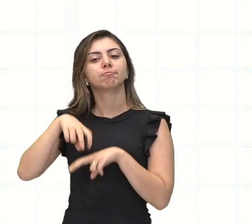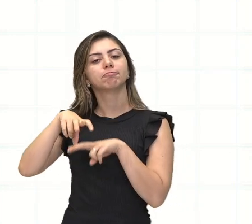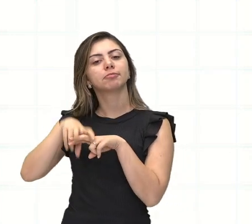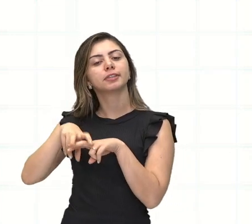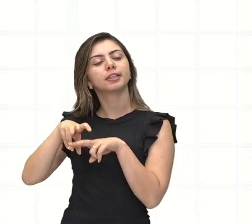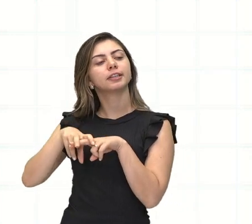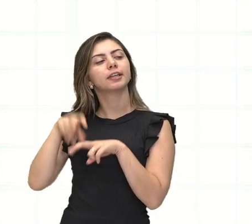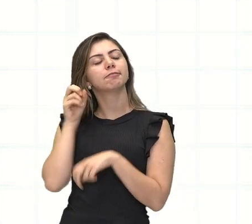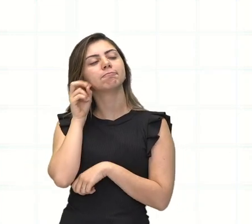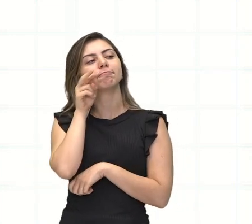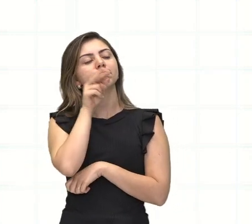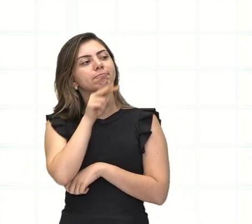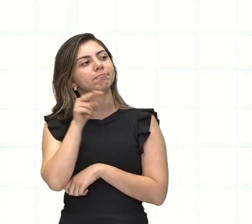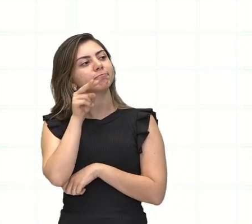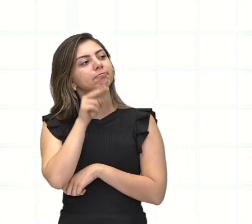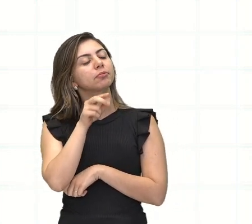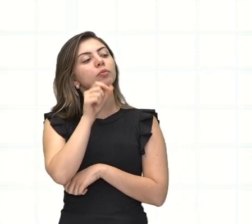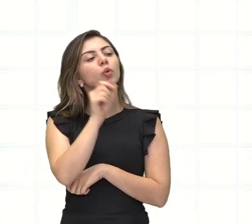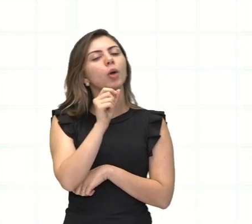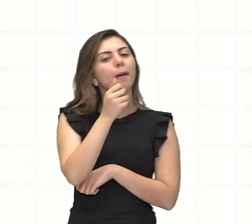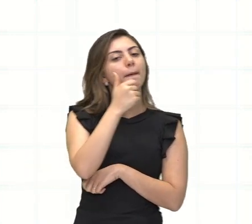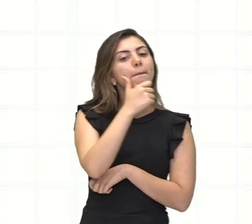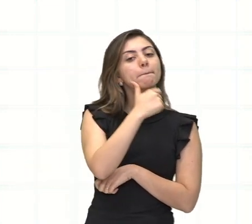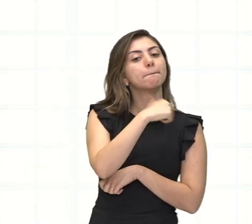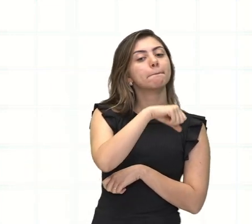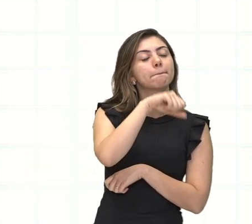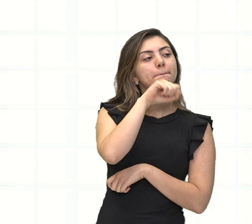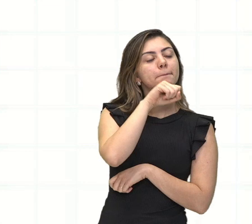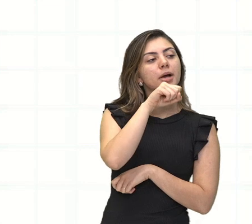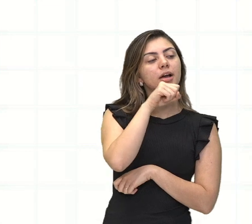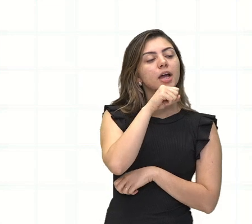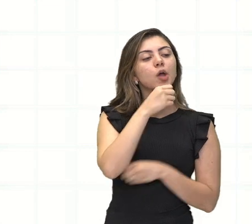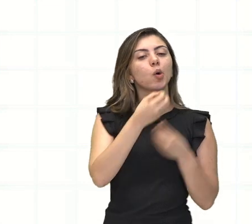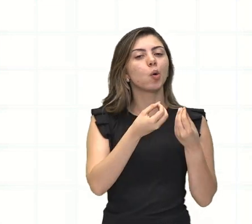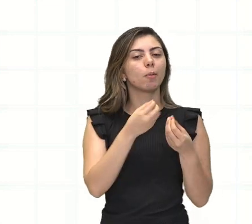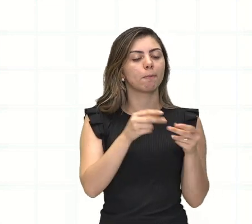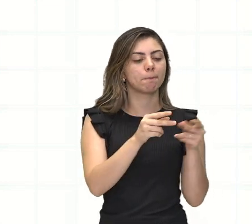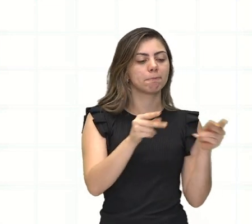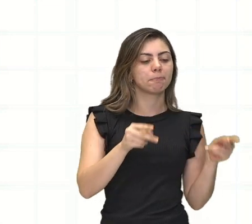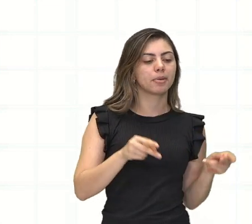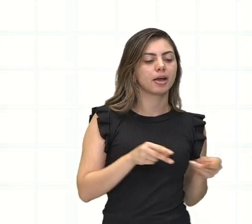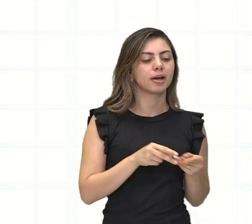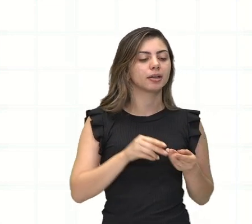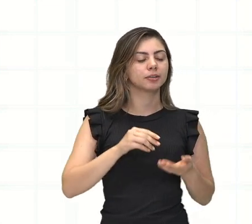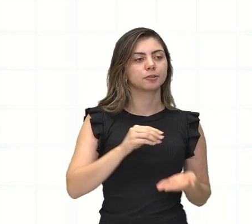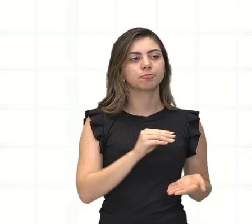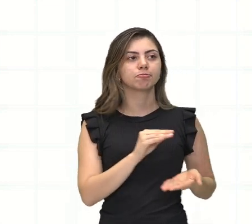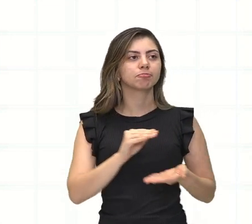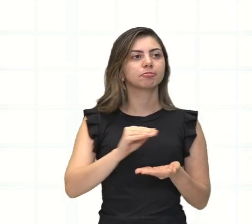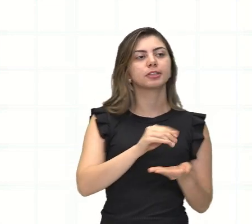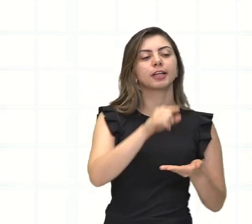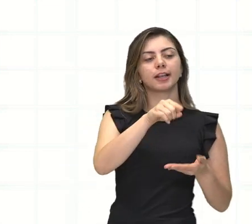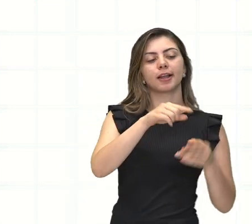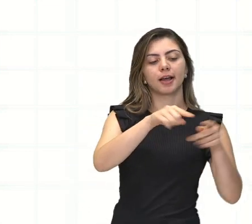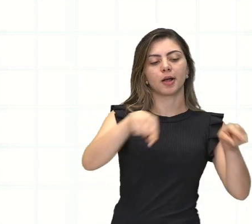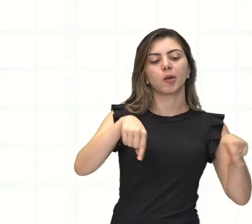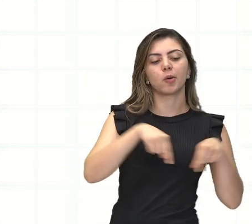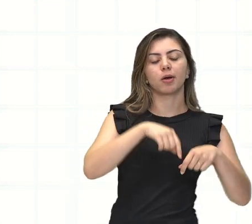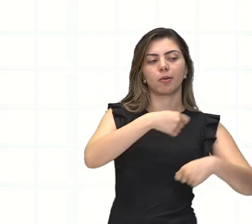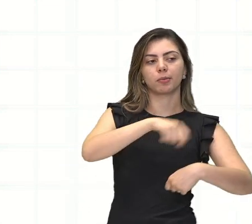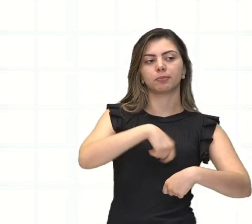sentada, observando sua mãe levar os pratos na cozinha.